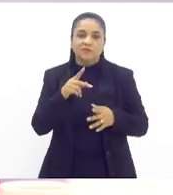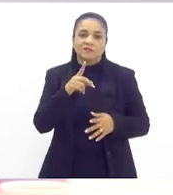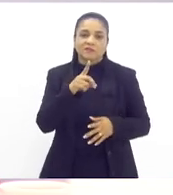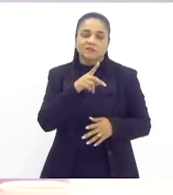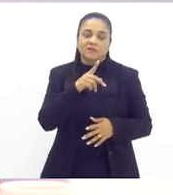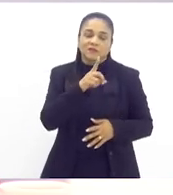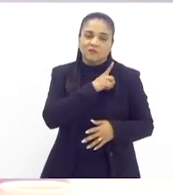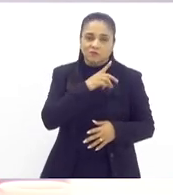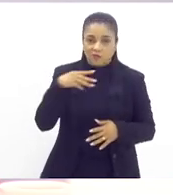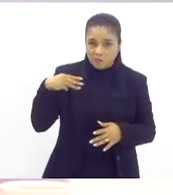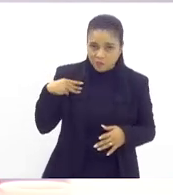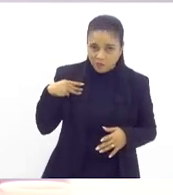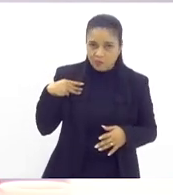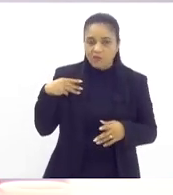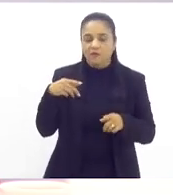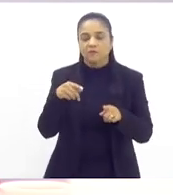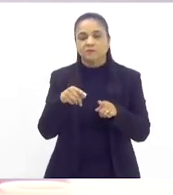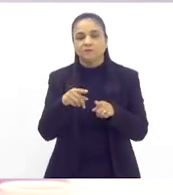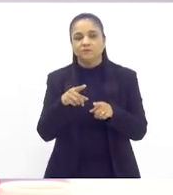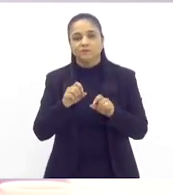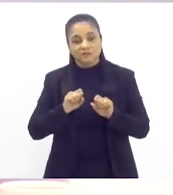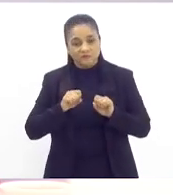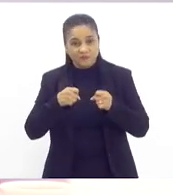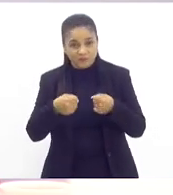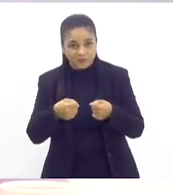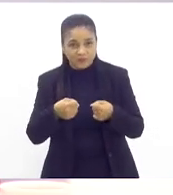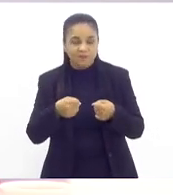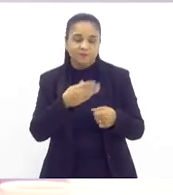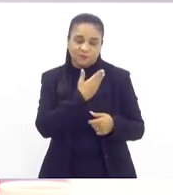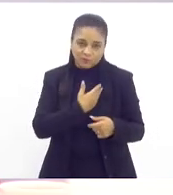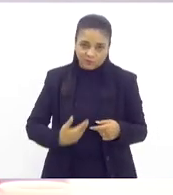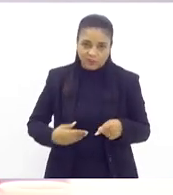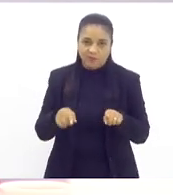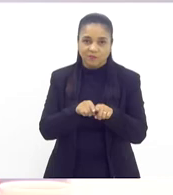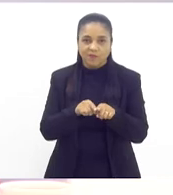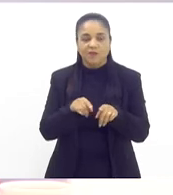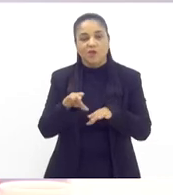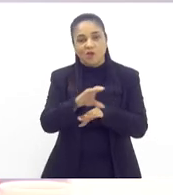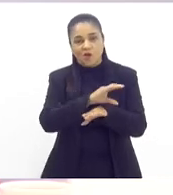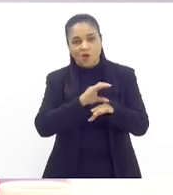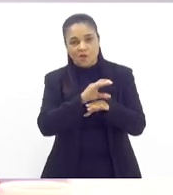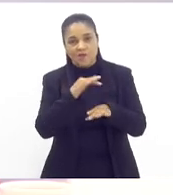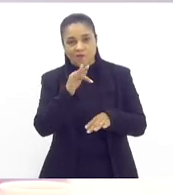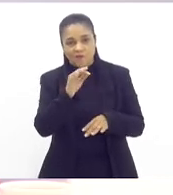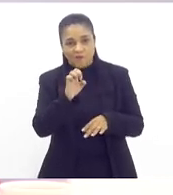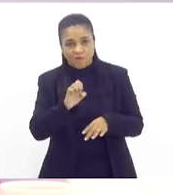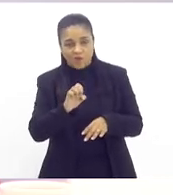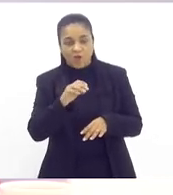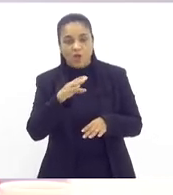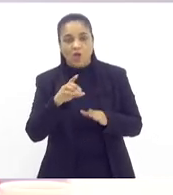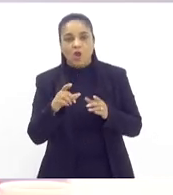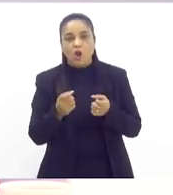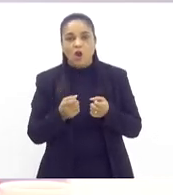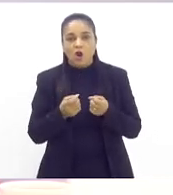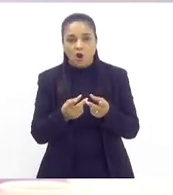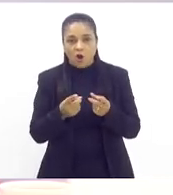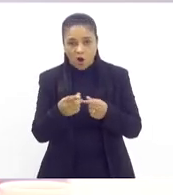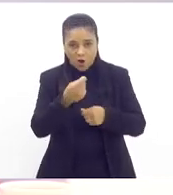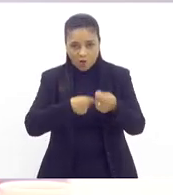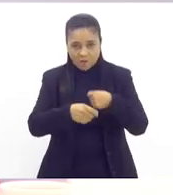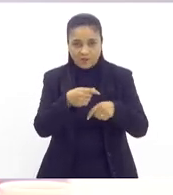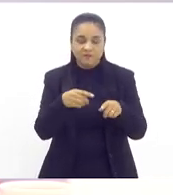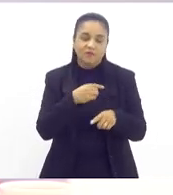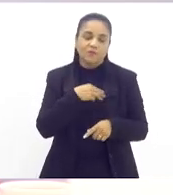Federação do Comércio, né, a nossa querida FEComércio, o Grupo de Atuação Especializada no Combate à Sonegação Fiscal, o